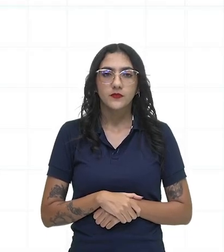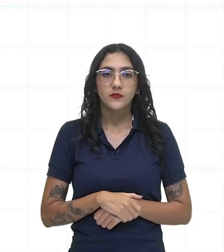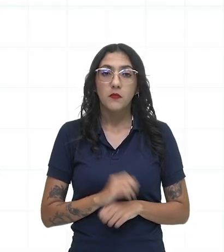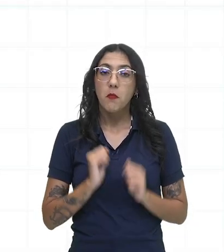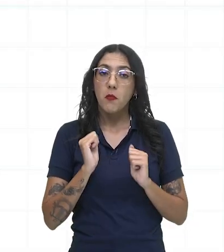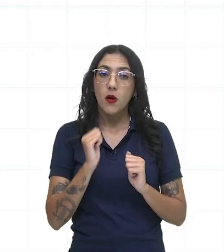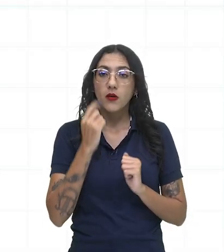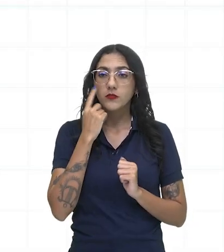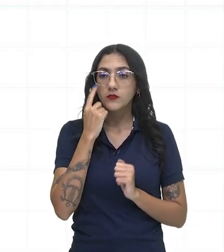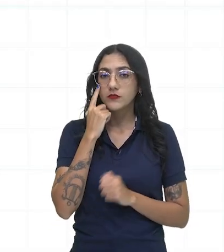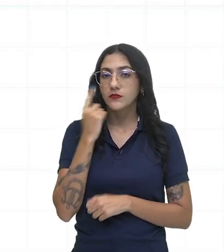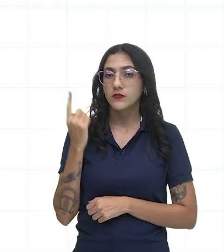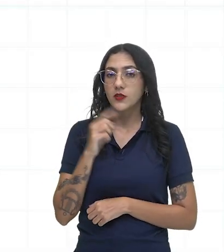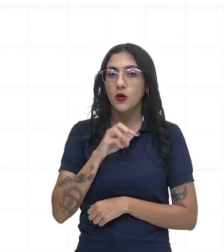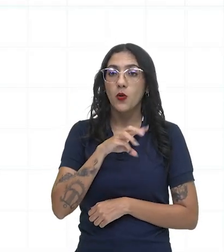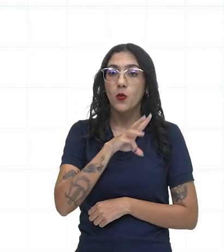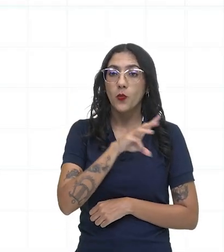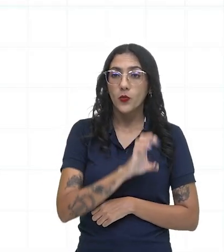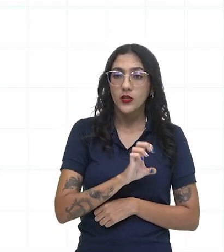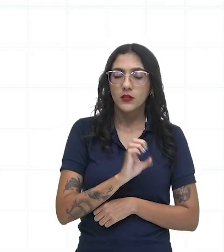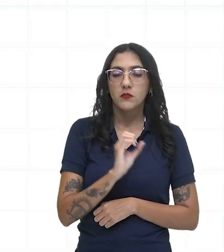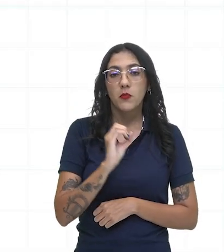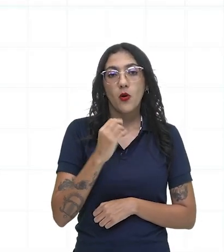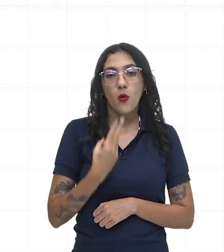danced, toadas, ou o